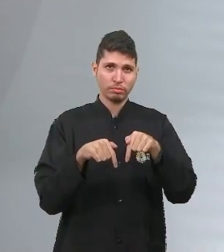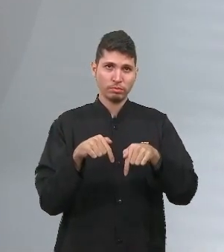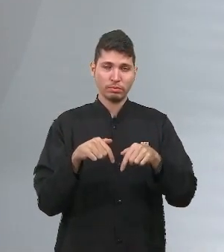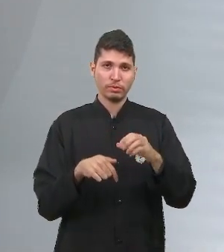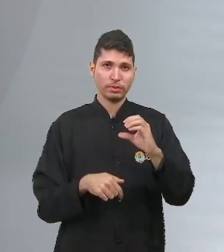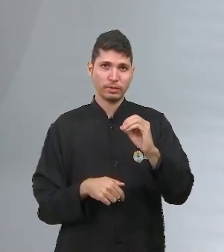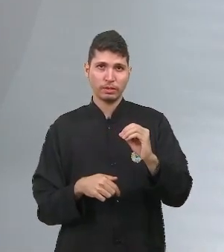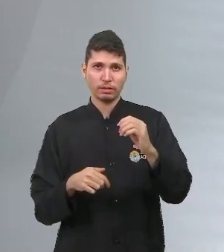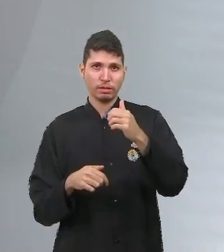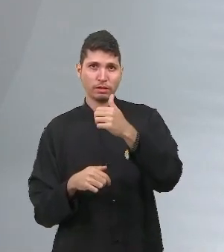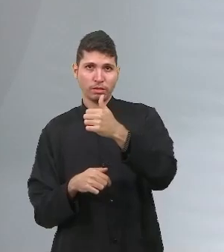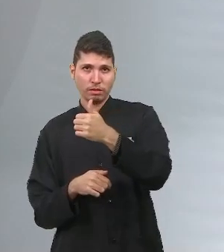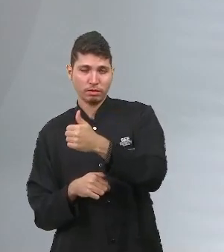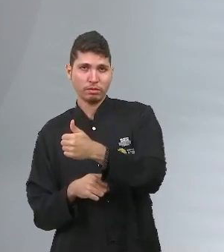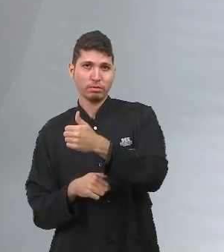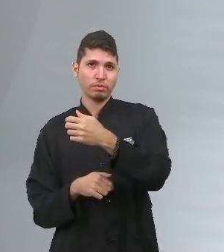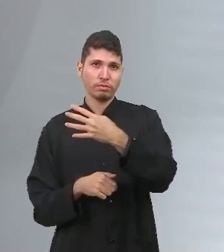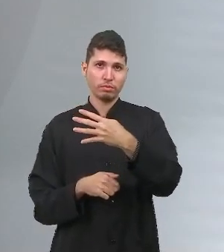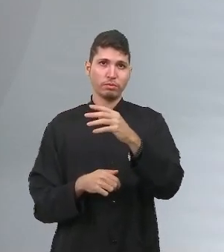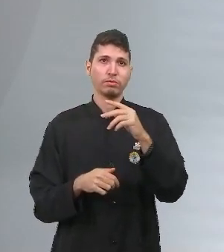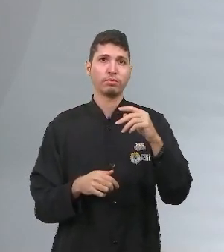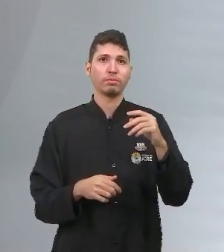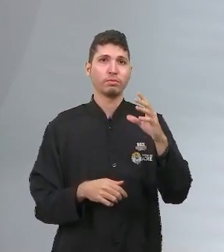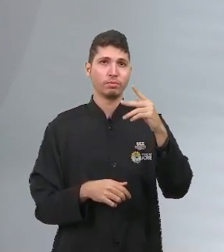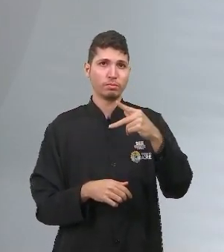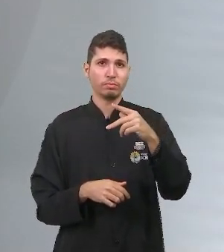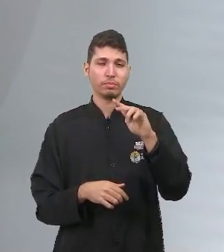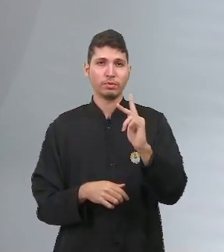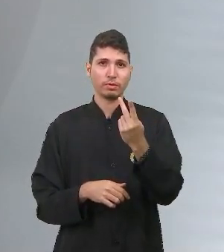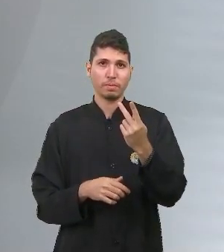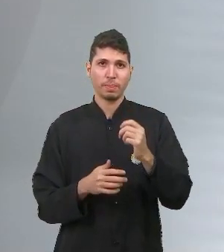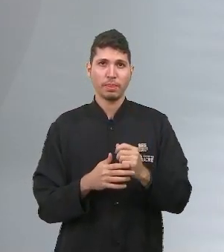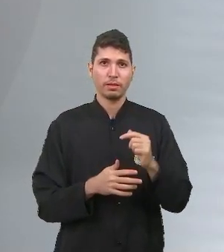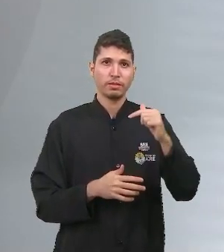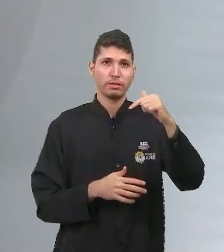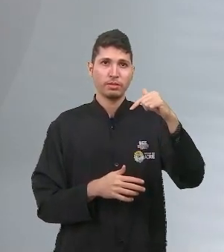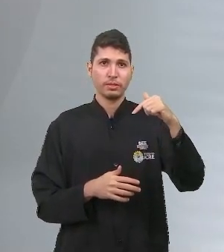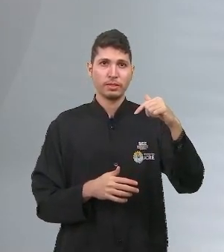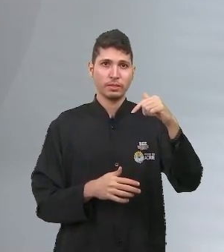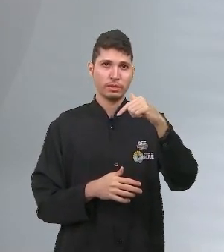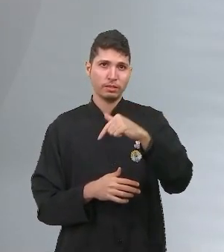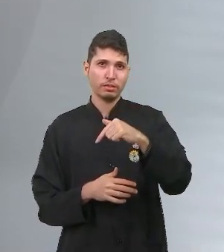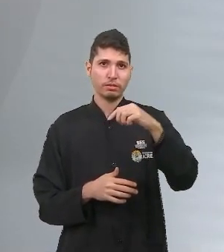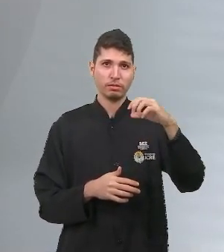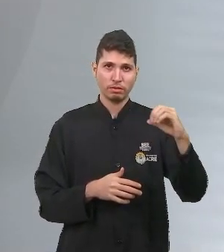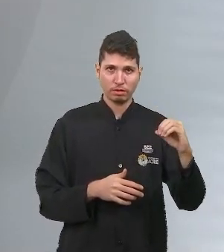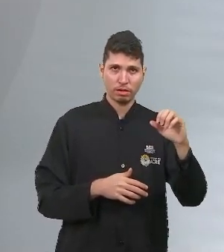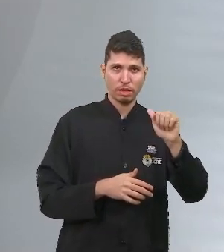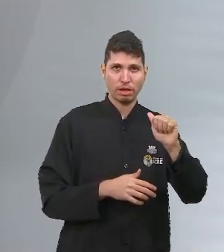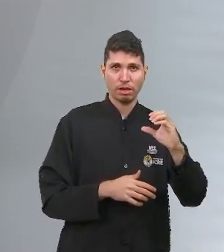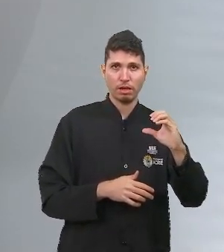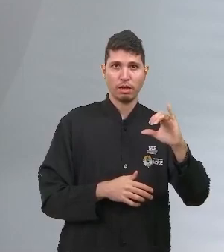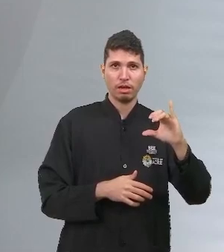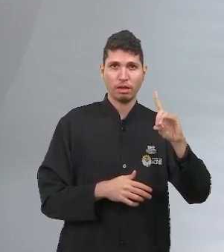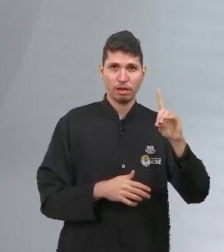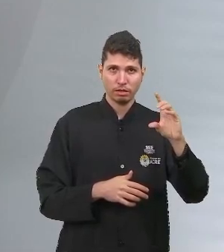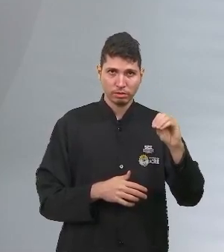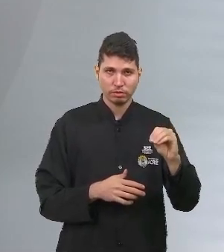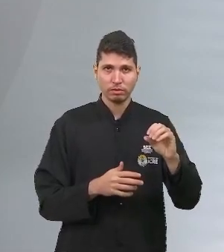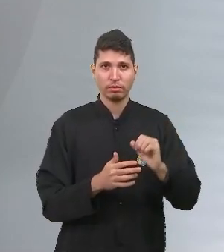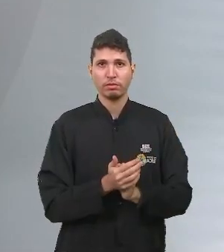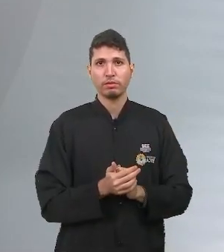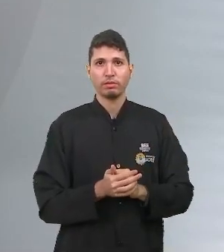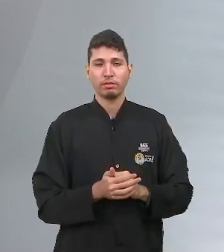14. De 7 para 0, o pH é ácido, tem mais hidrogênio